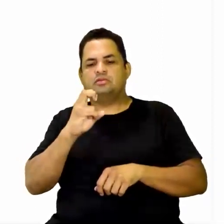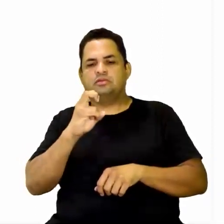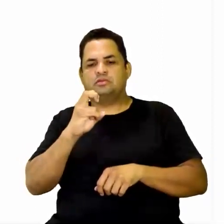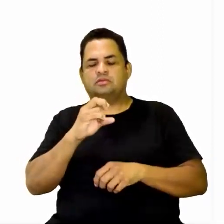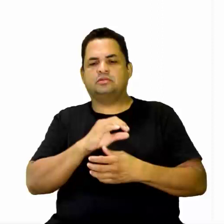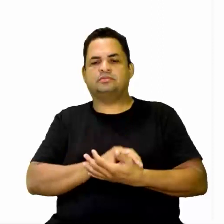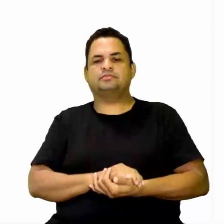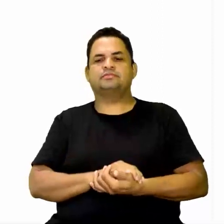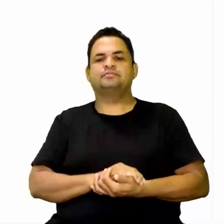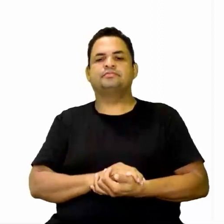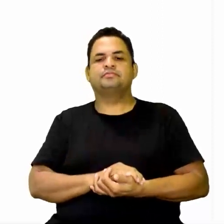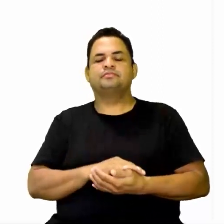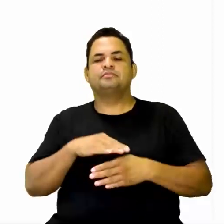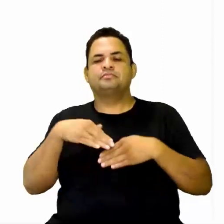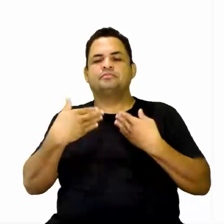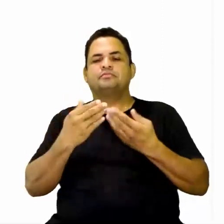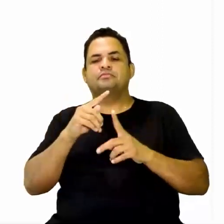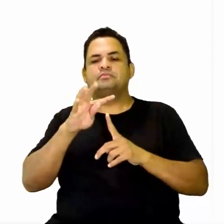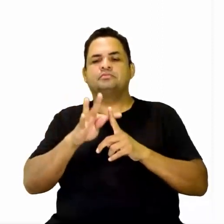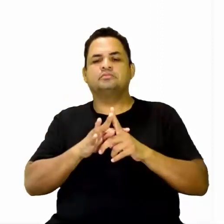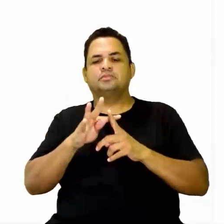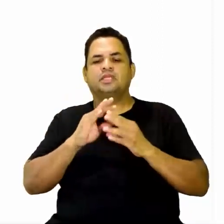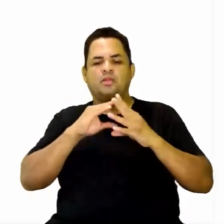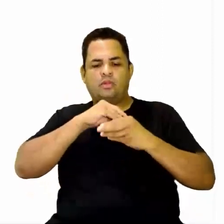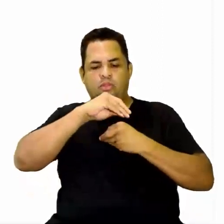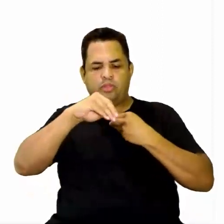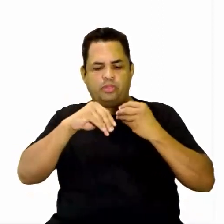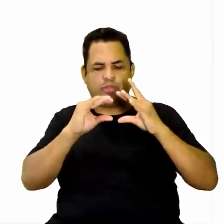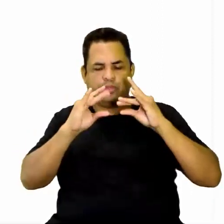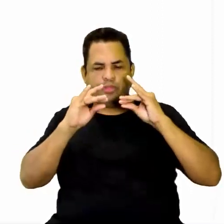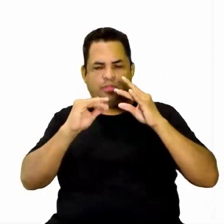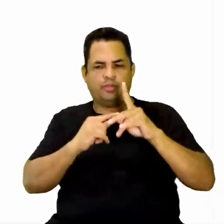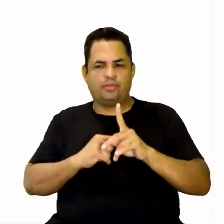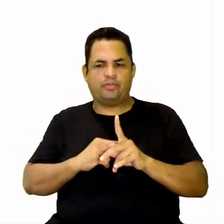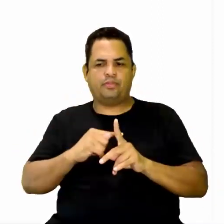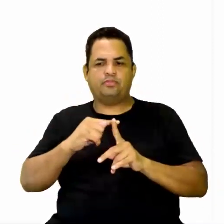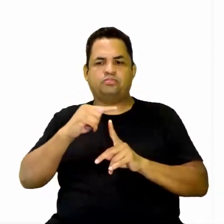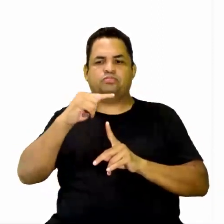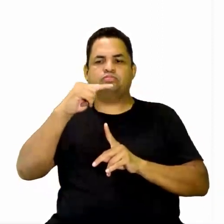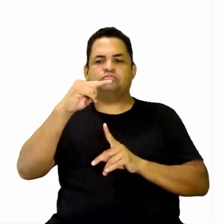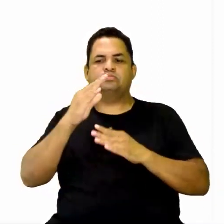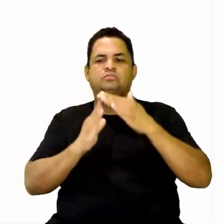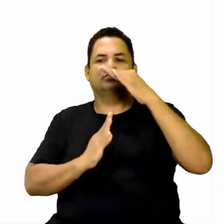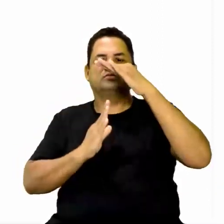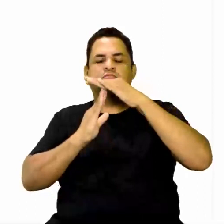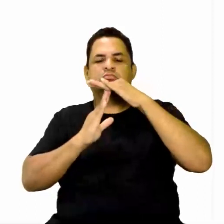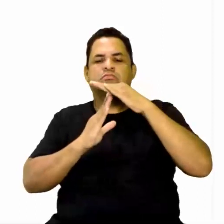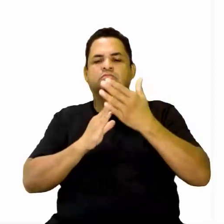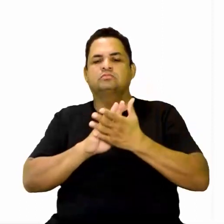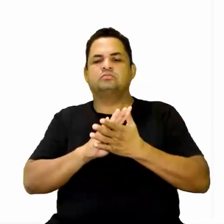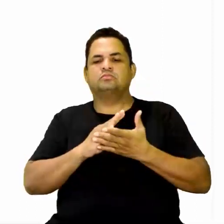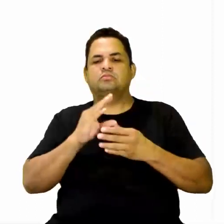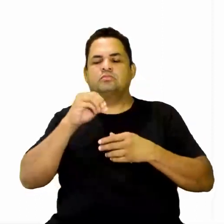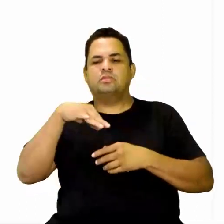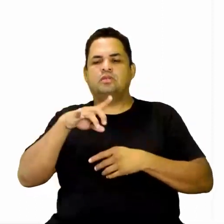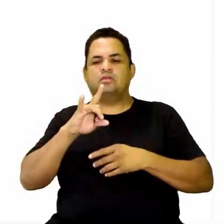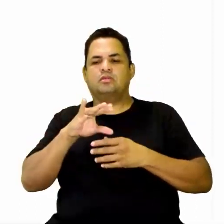960,5. Qual a temperatura de ebulição, o ponto de ebulição do mercúrio?